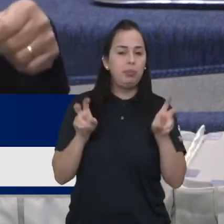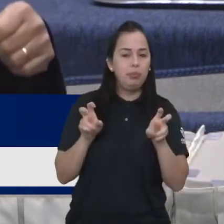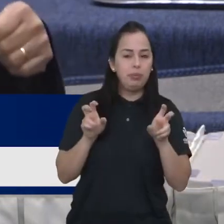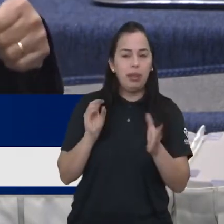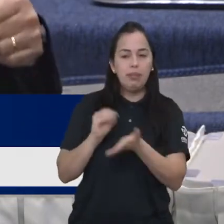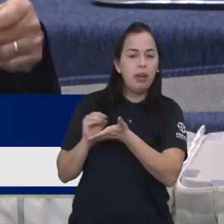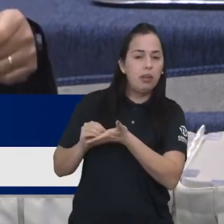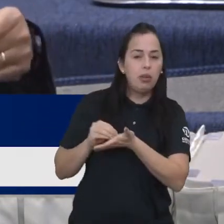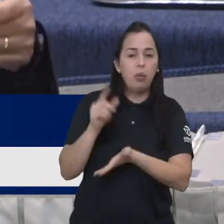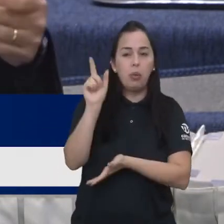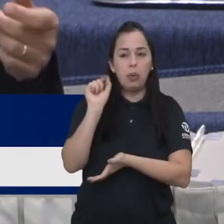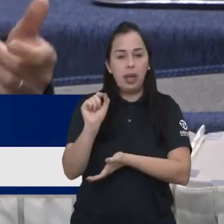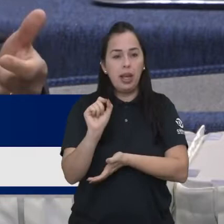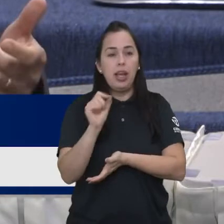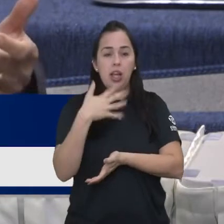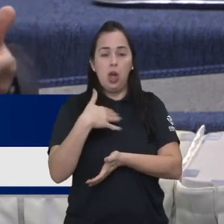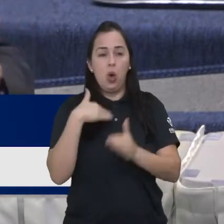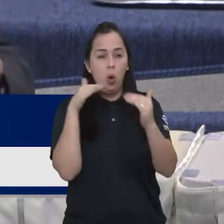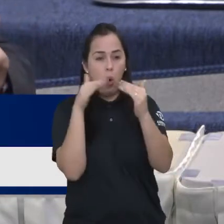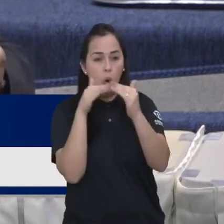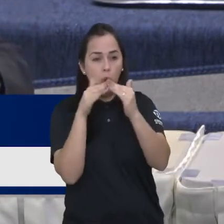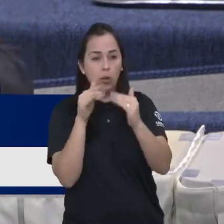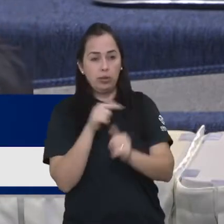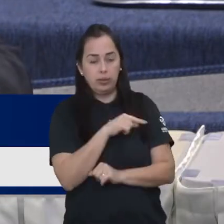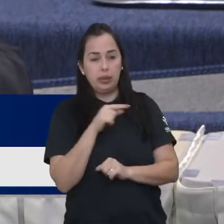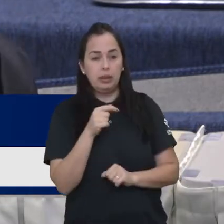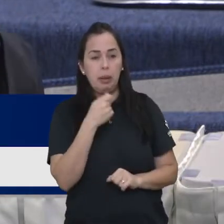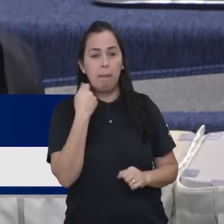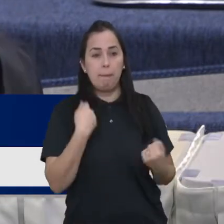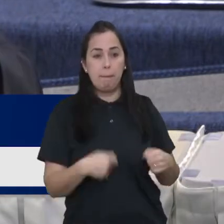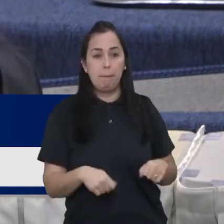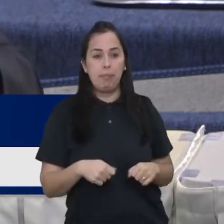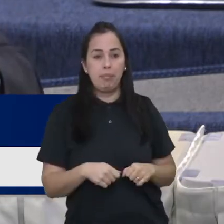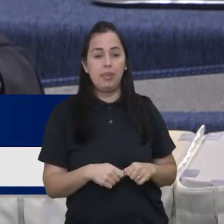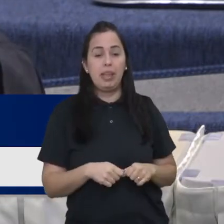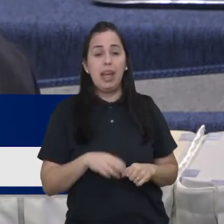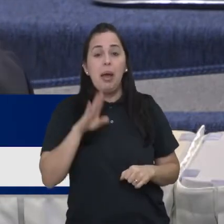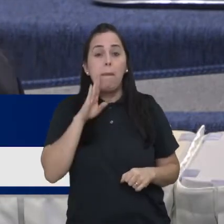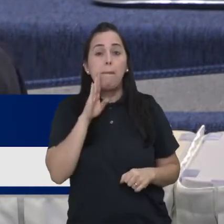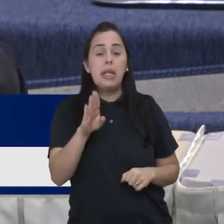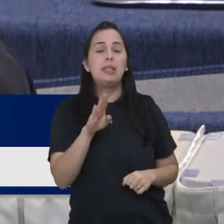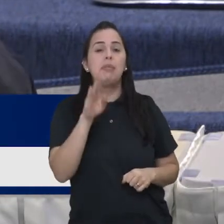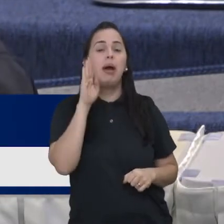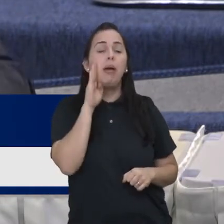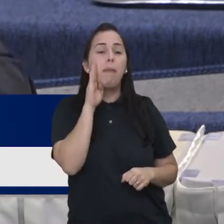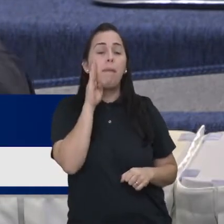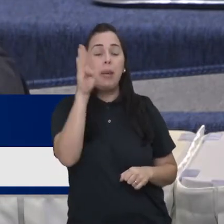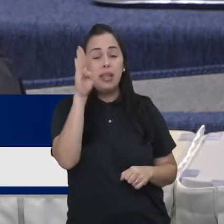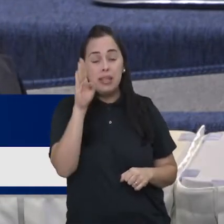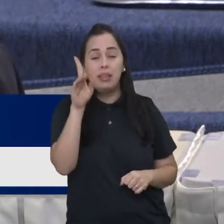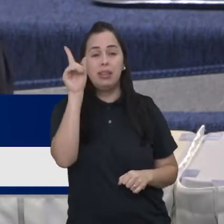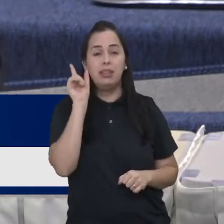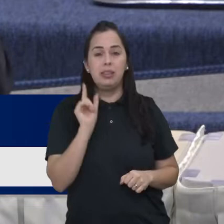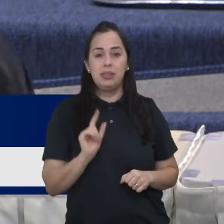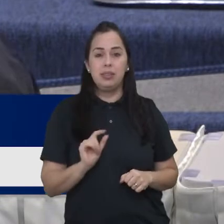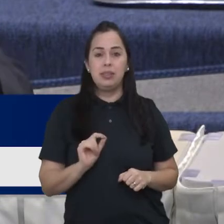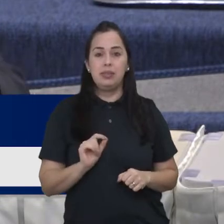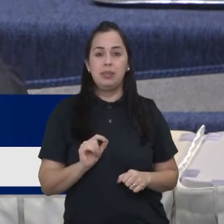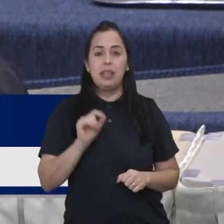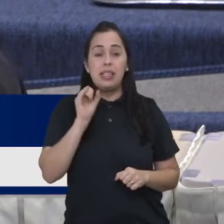Sobre o que falta para isso, eu concordo, eu acho que tem que ter, eu acho que é prioridade, eu acho que tem que ter uma